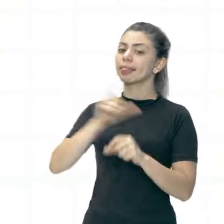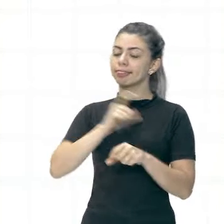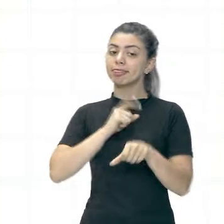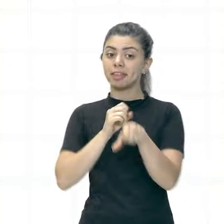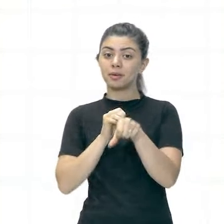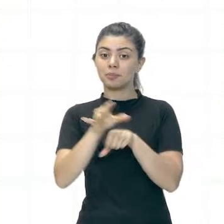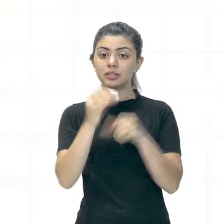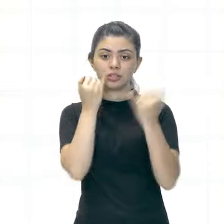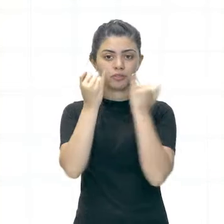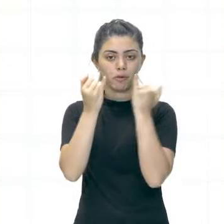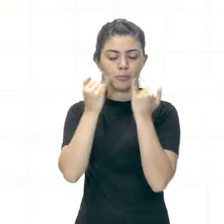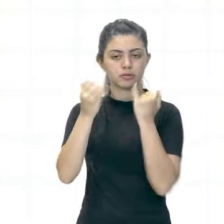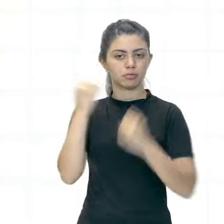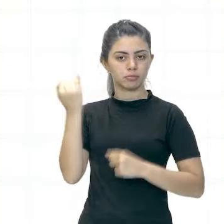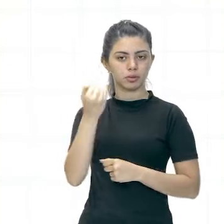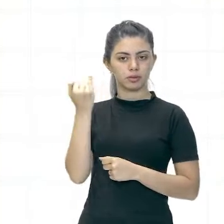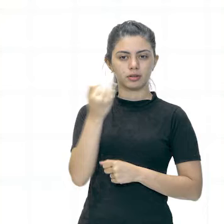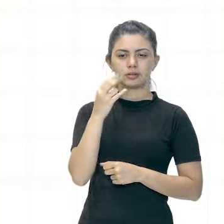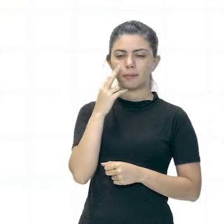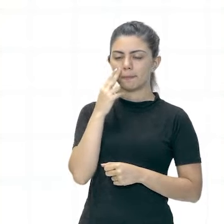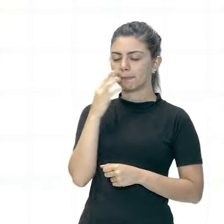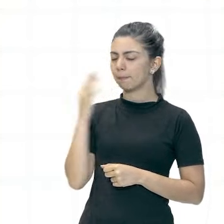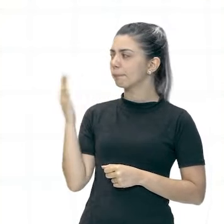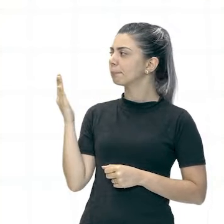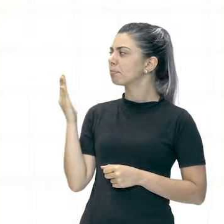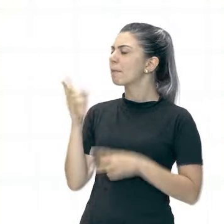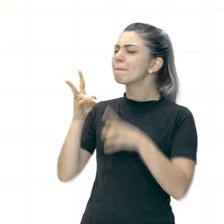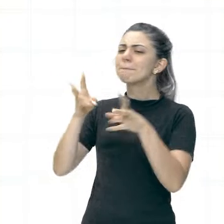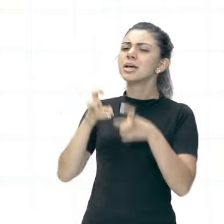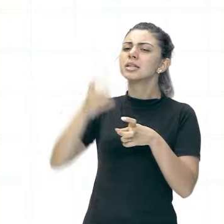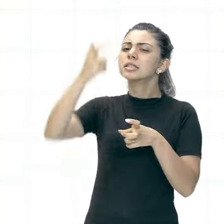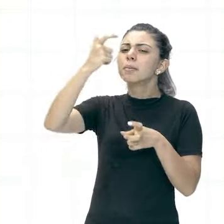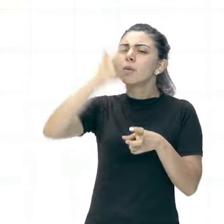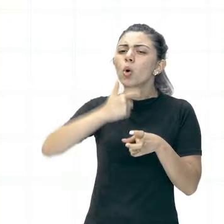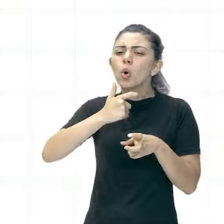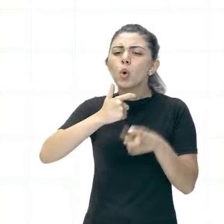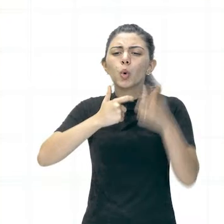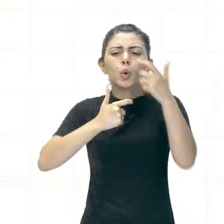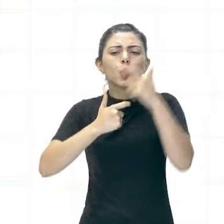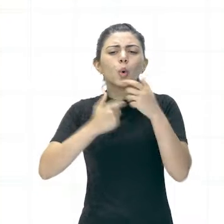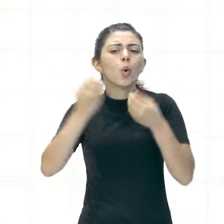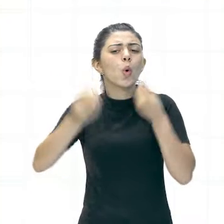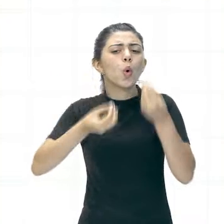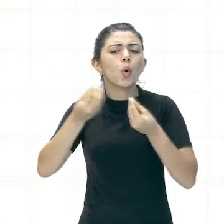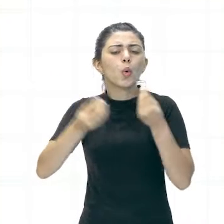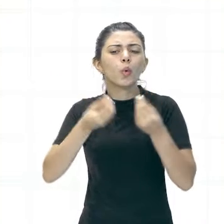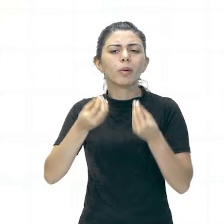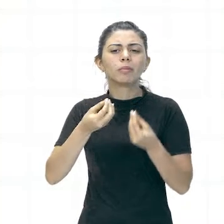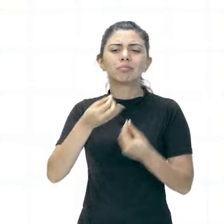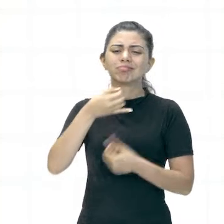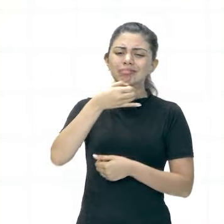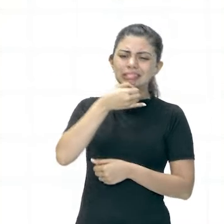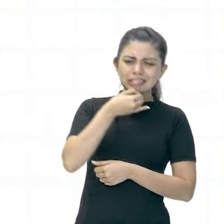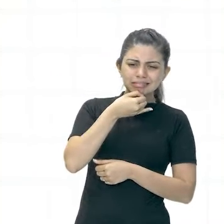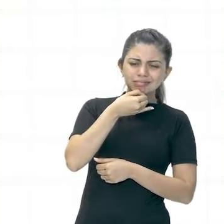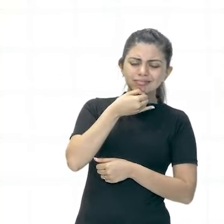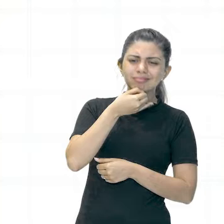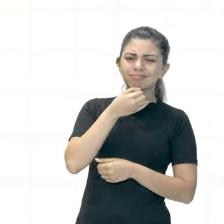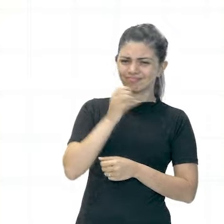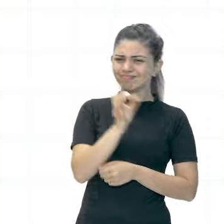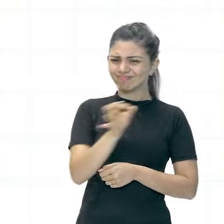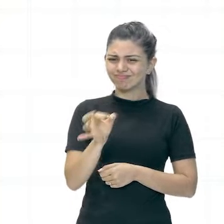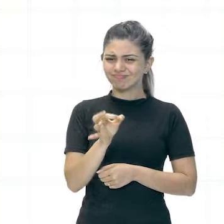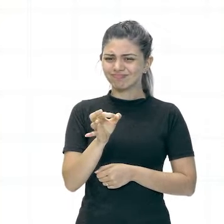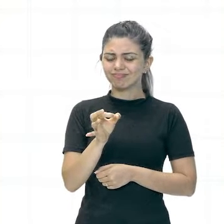coisa. Observe a imagem aqui dos personagens, o rostinho deles. Tá um rosto assim meio desapontado, meio triste, não